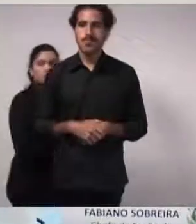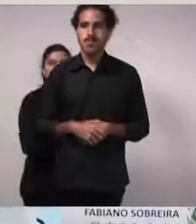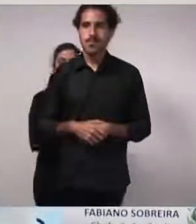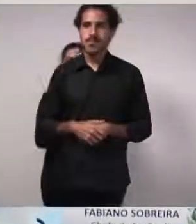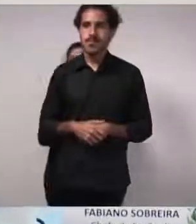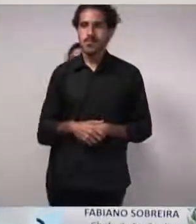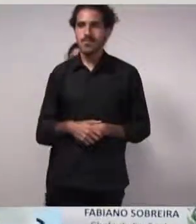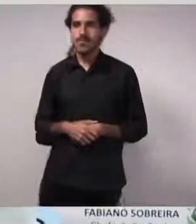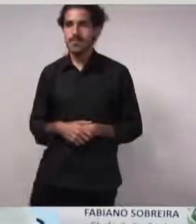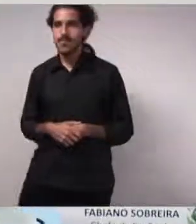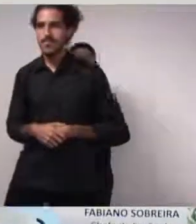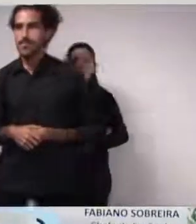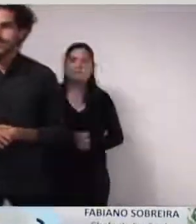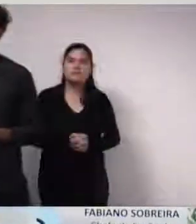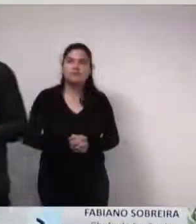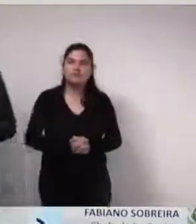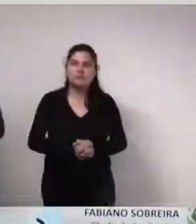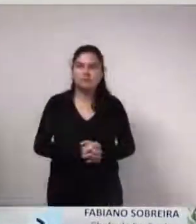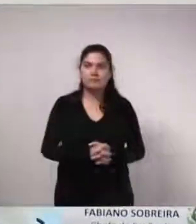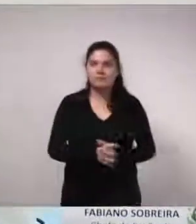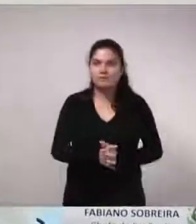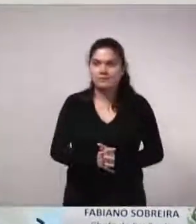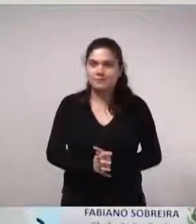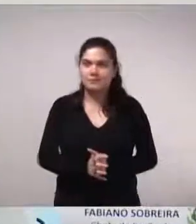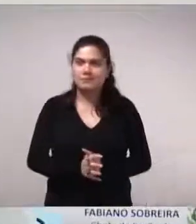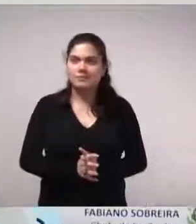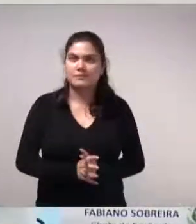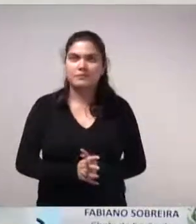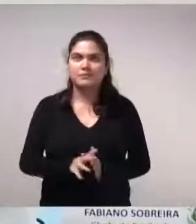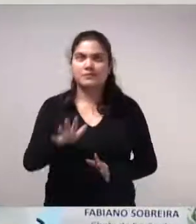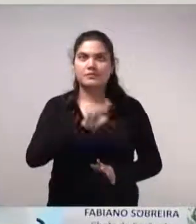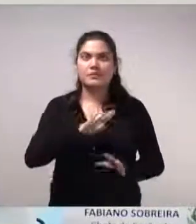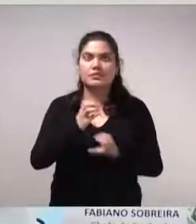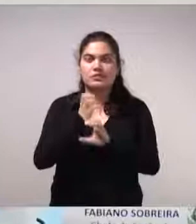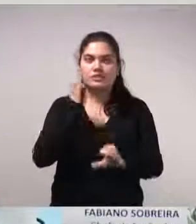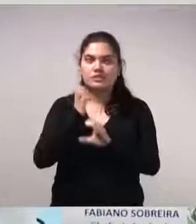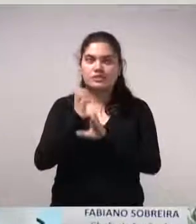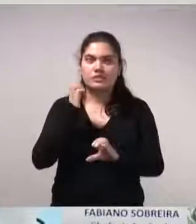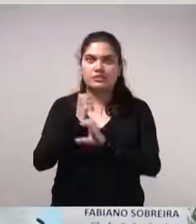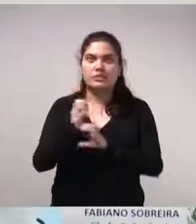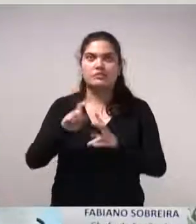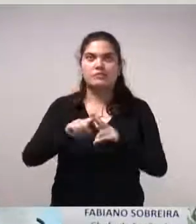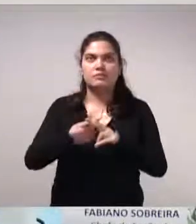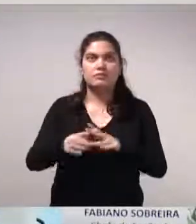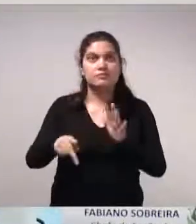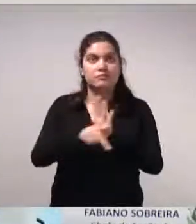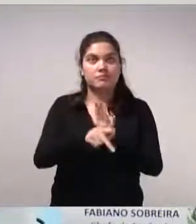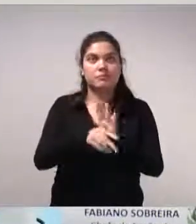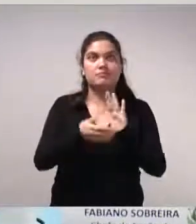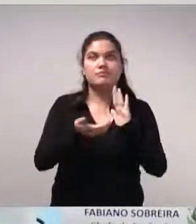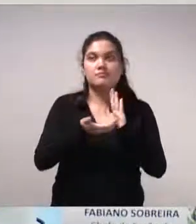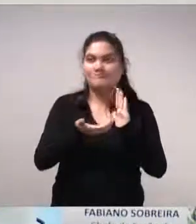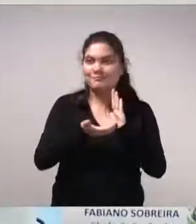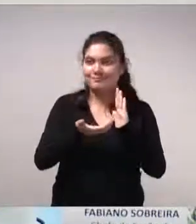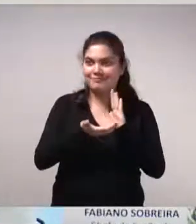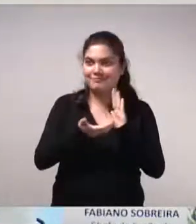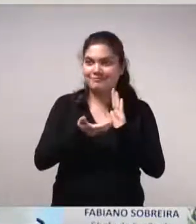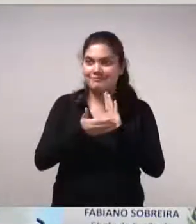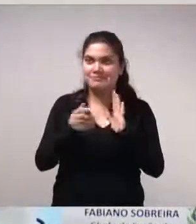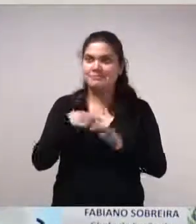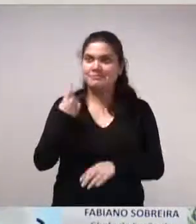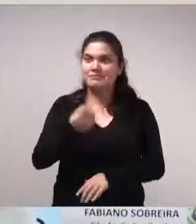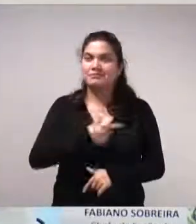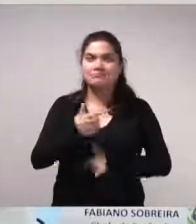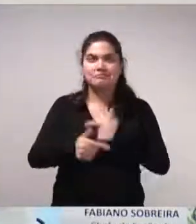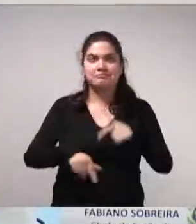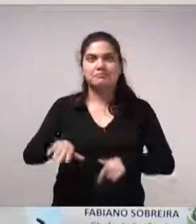de equipamentos lá na área de engenharia mecânica da Câmara dos Deputados. Nós fazemos toda essa parte